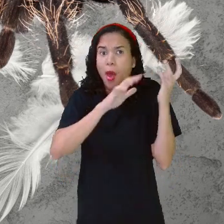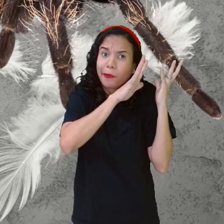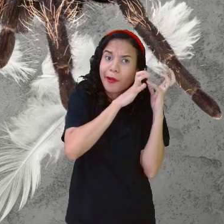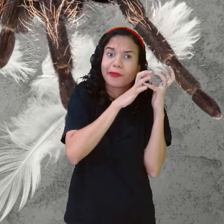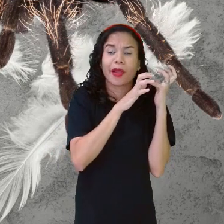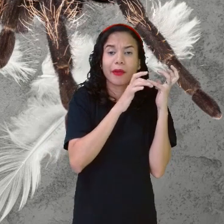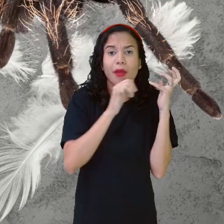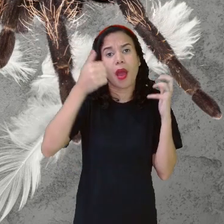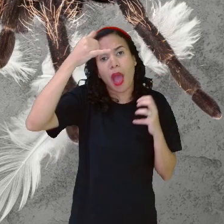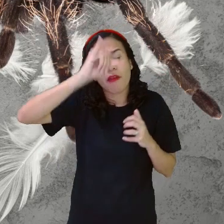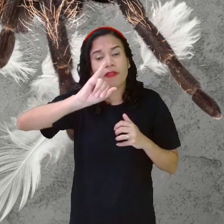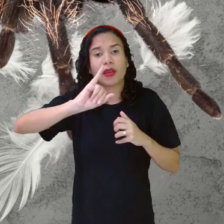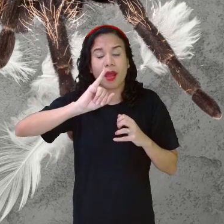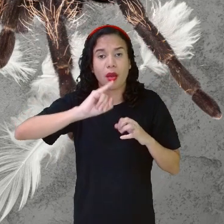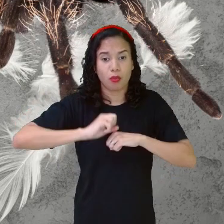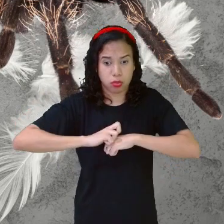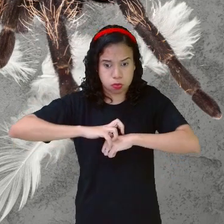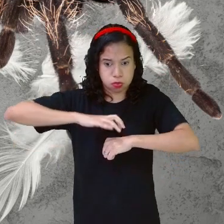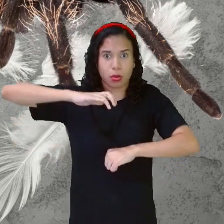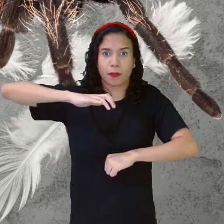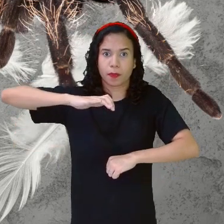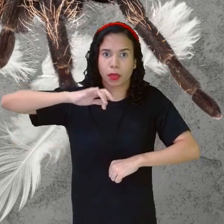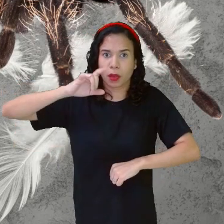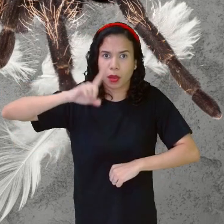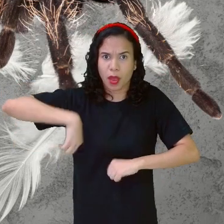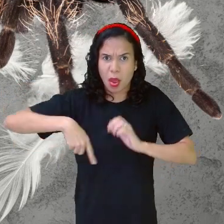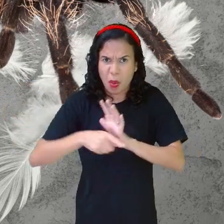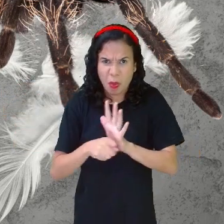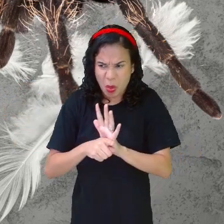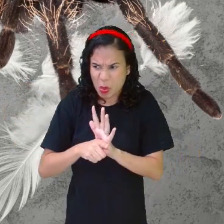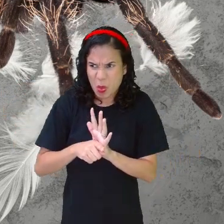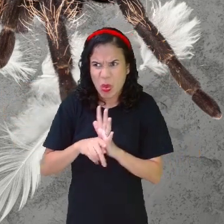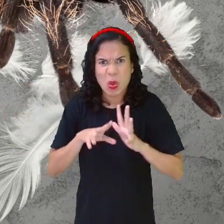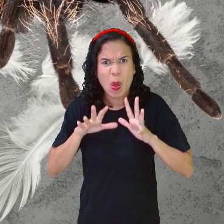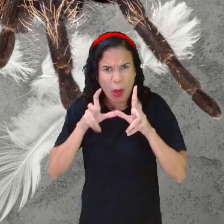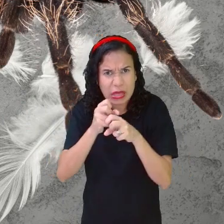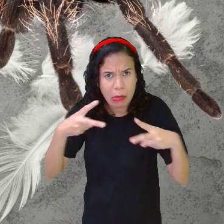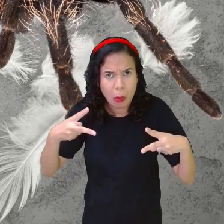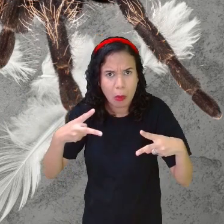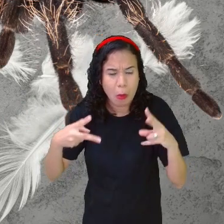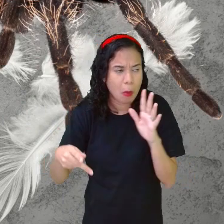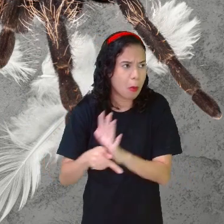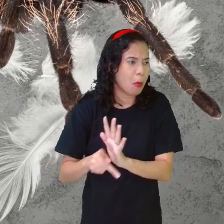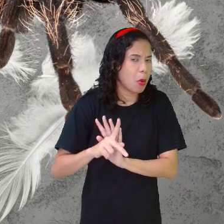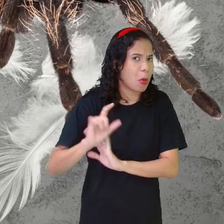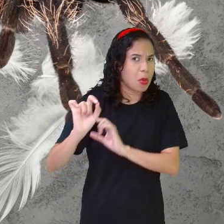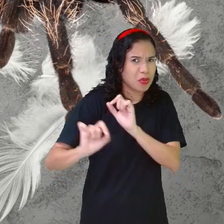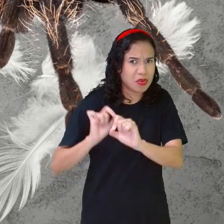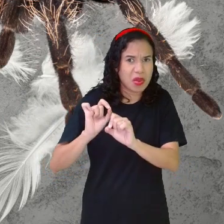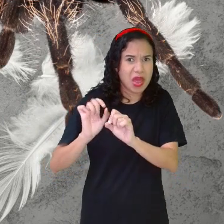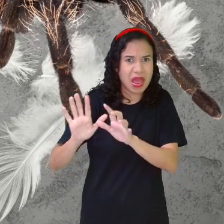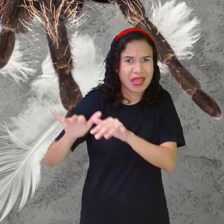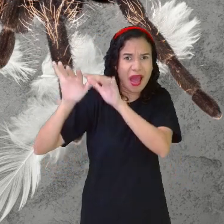seu desenvolvimento. Era um parasita, desses parasitas que são oriundos das